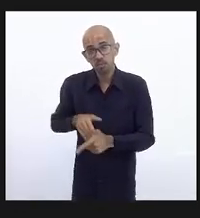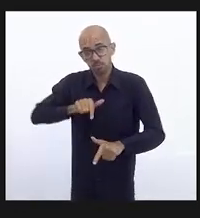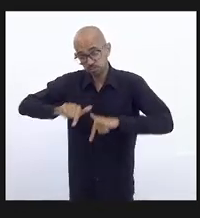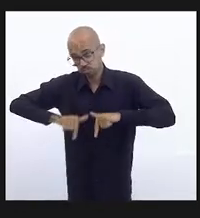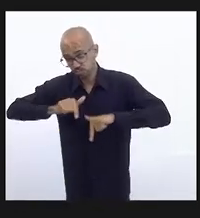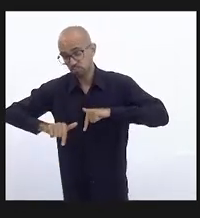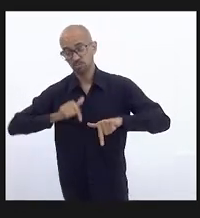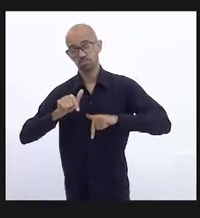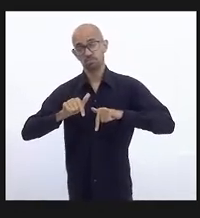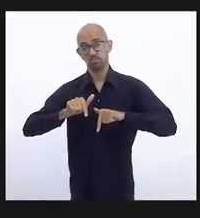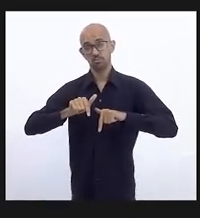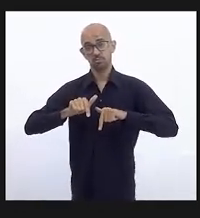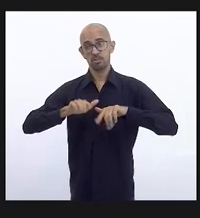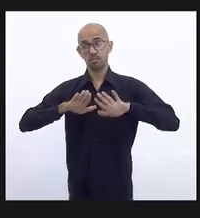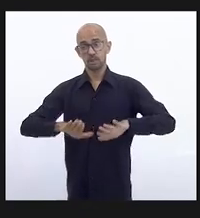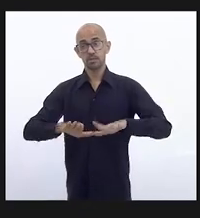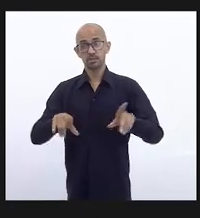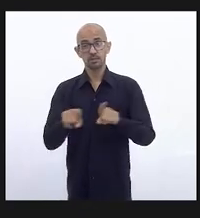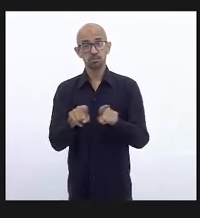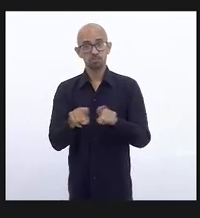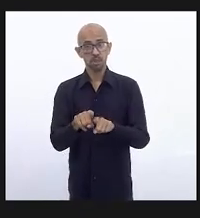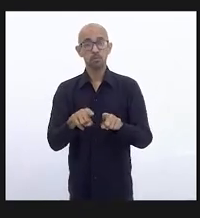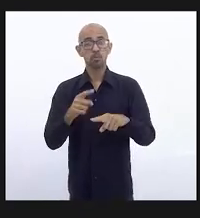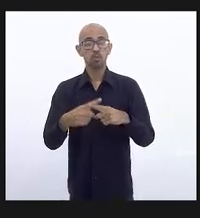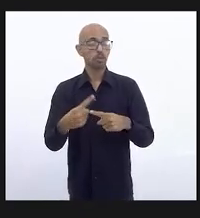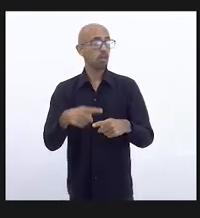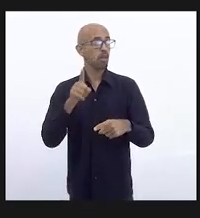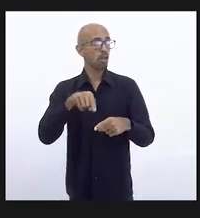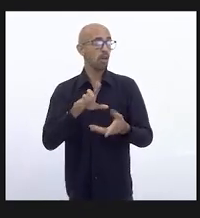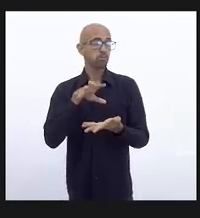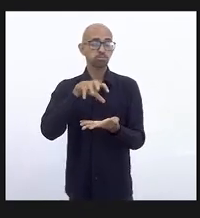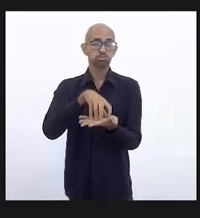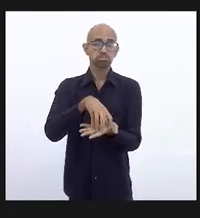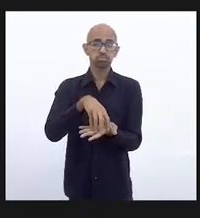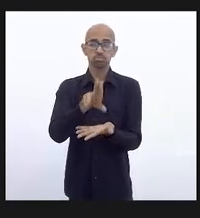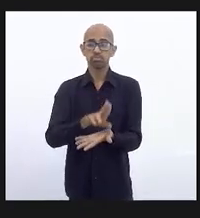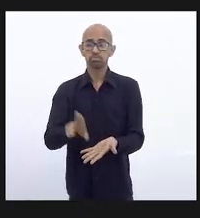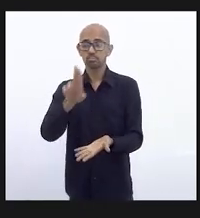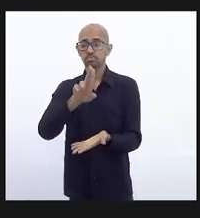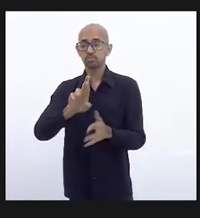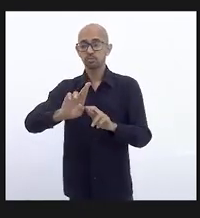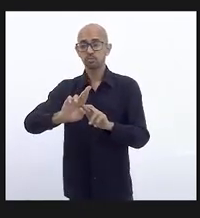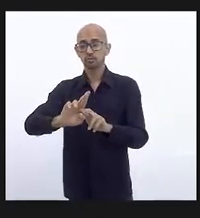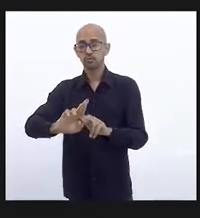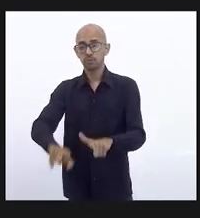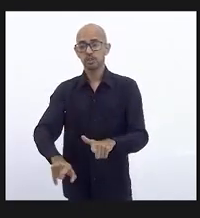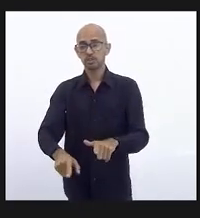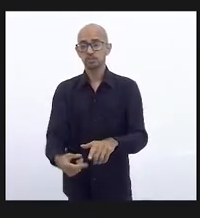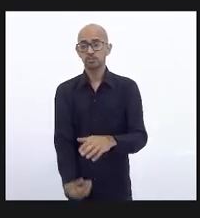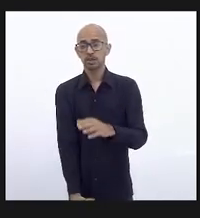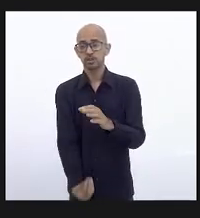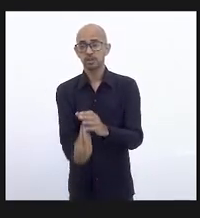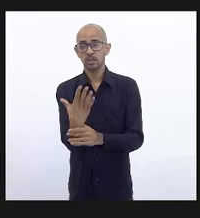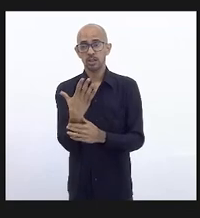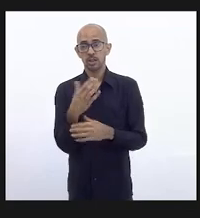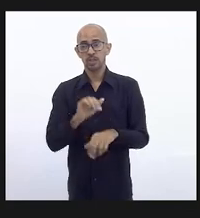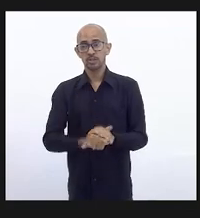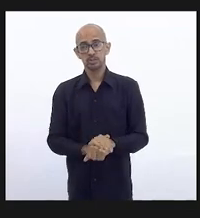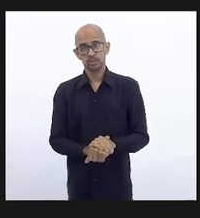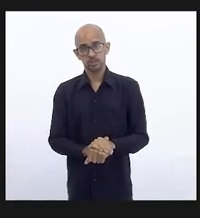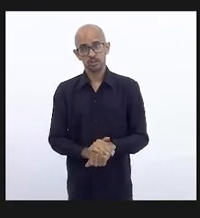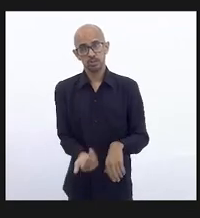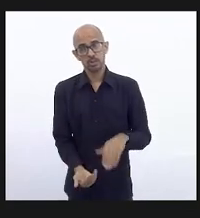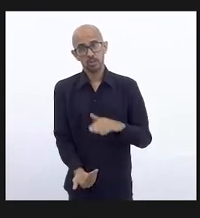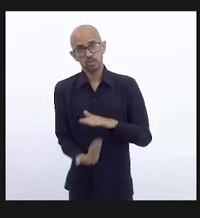centro universitário, mas por ser também um centro universitário sui generis, que desde a sua criação convive com essas